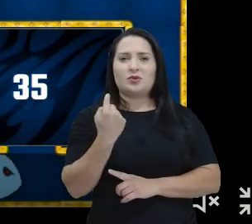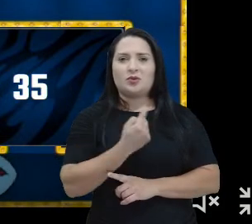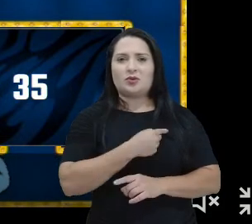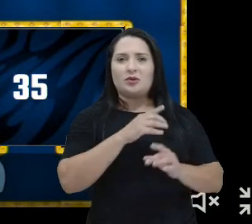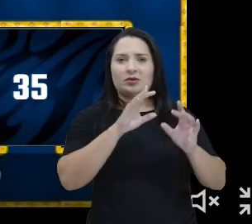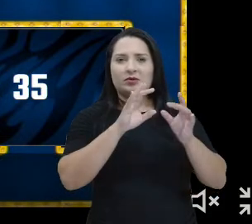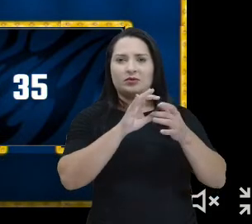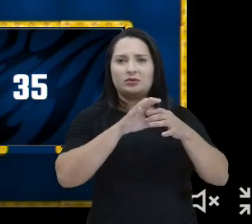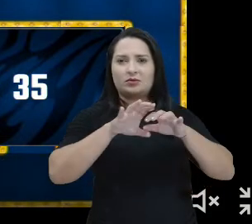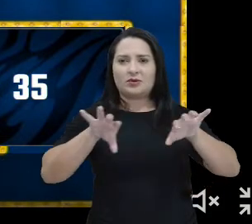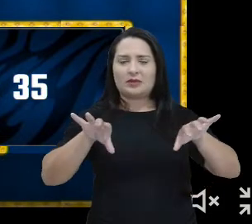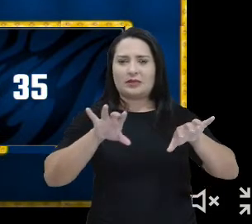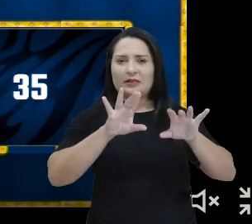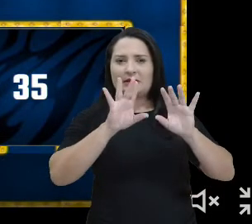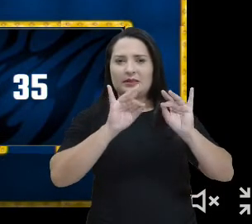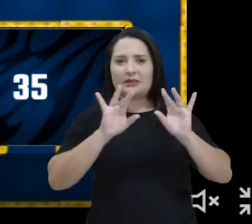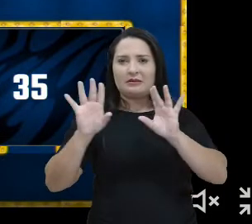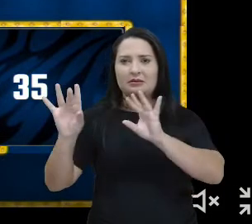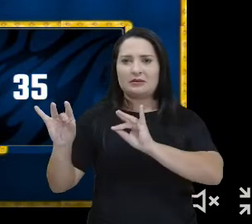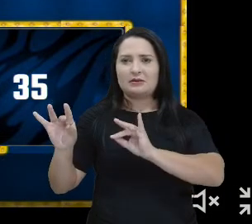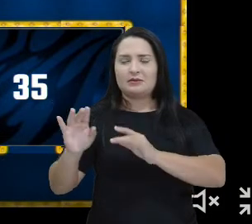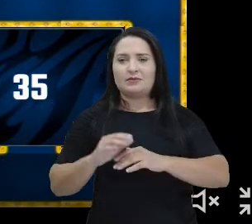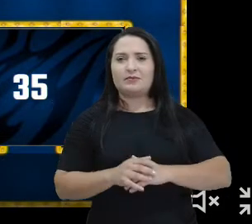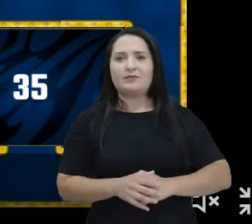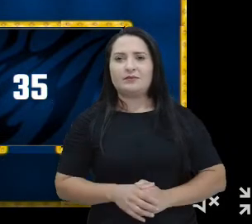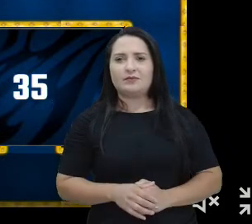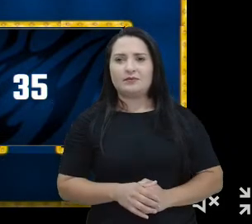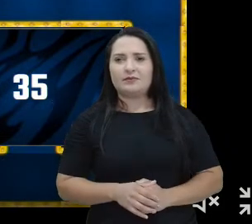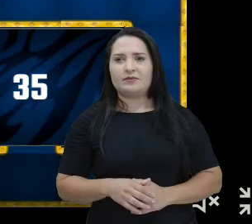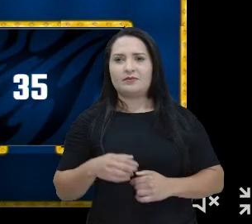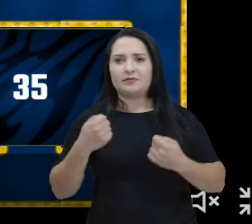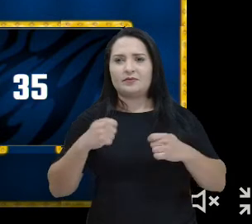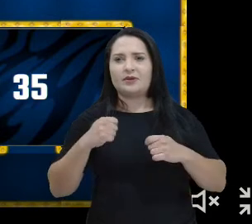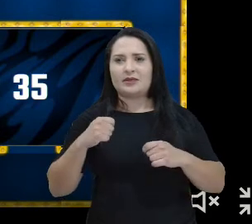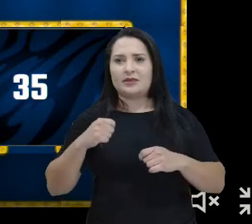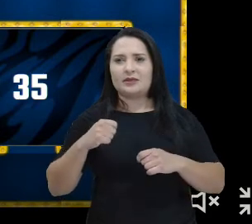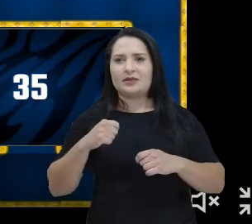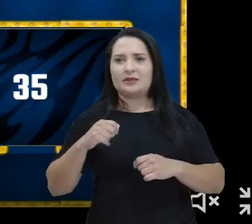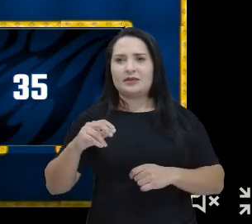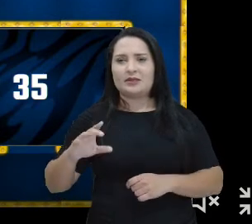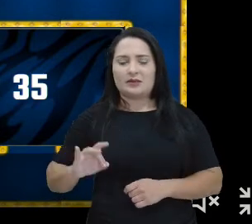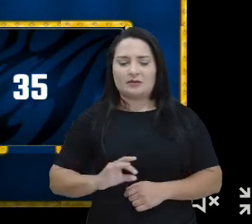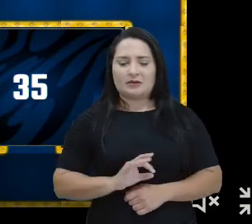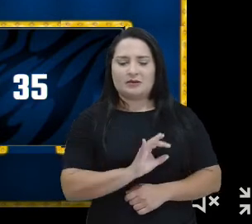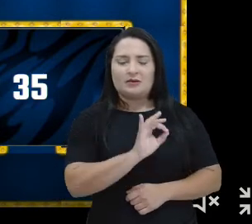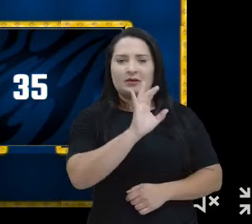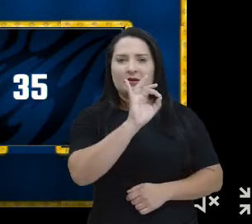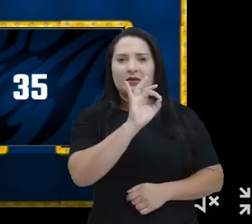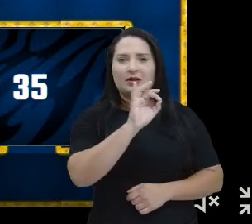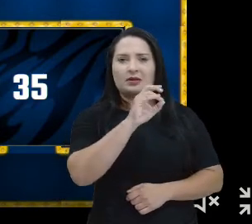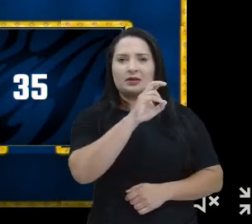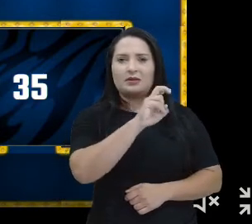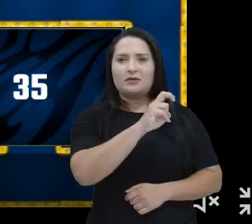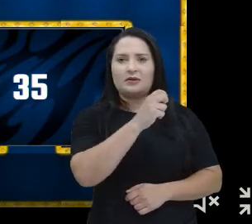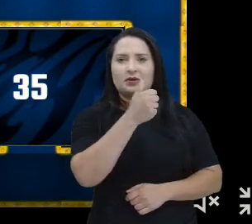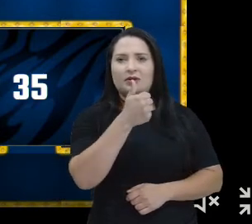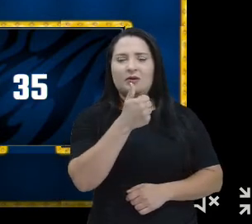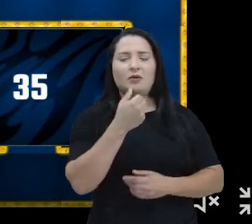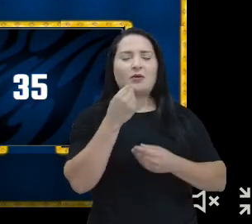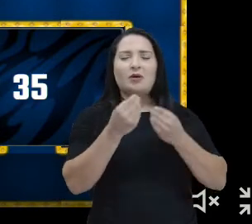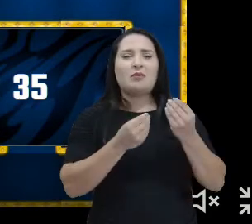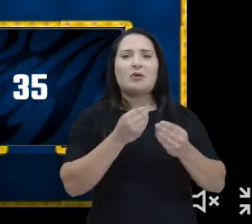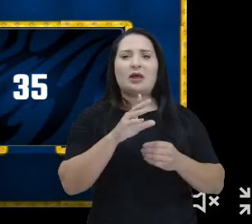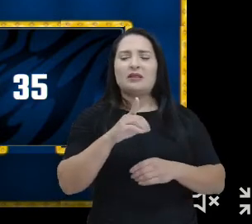forma. Já achei, lição. Já achei. A gente tem que chegar aqui, no 51. Como é que a gente faz? Direita, esquerda, para cima,